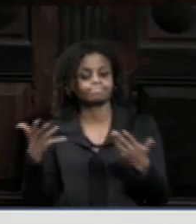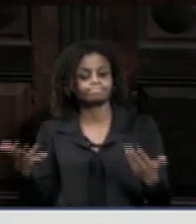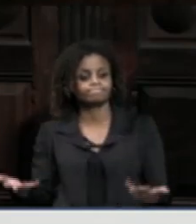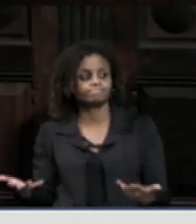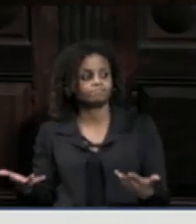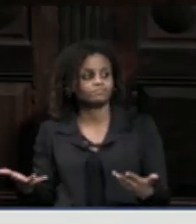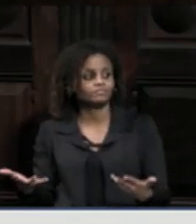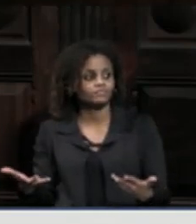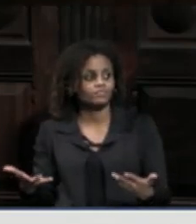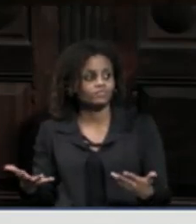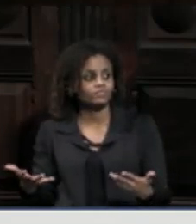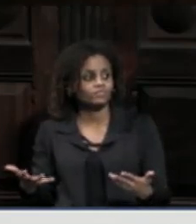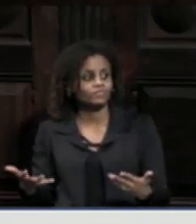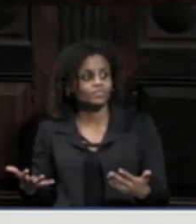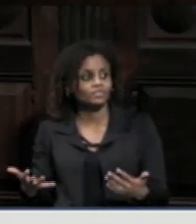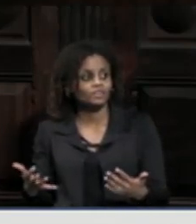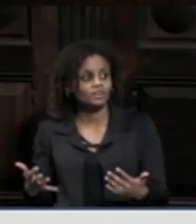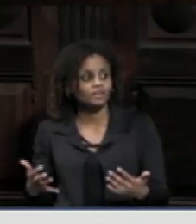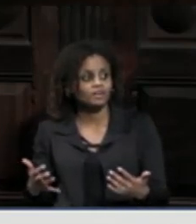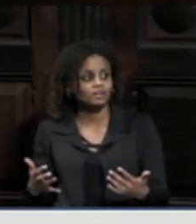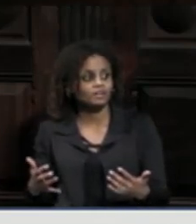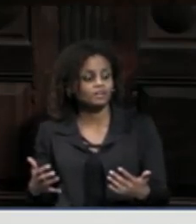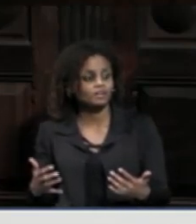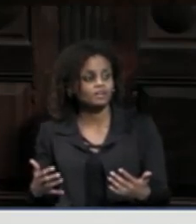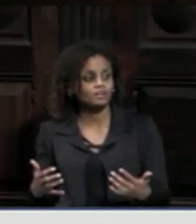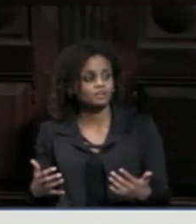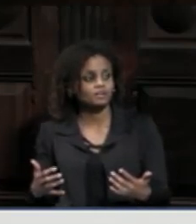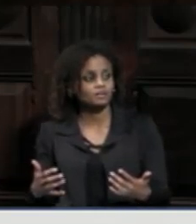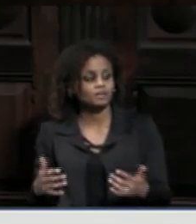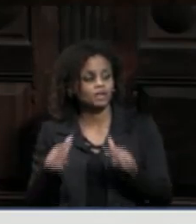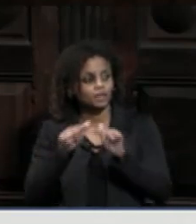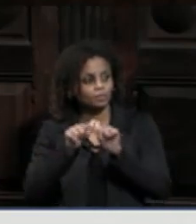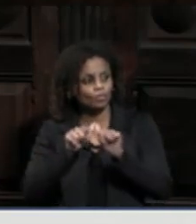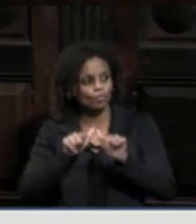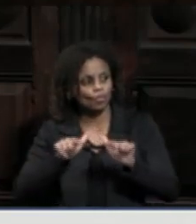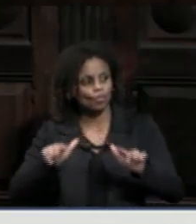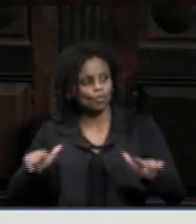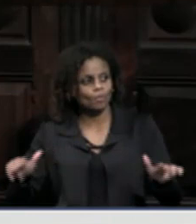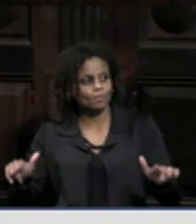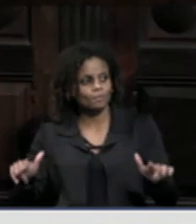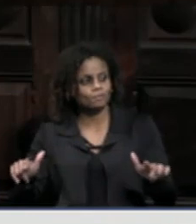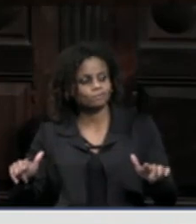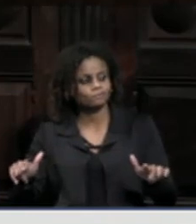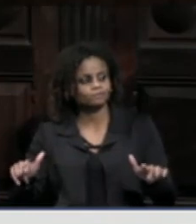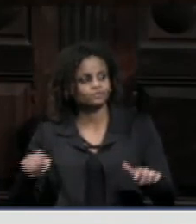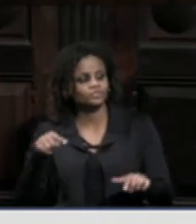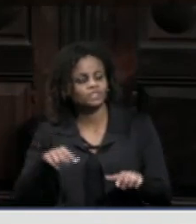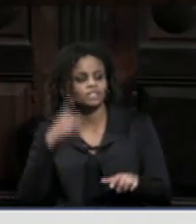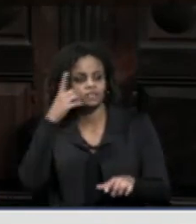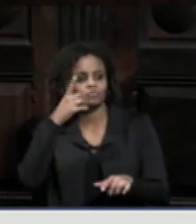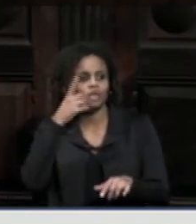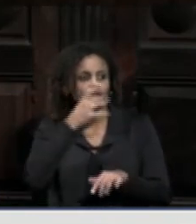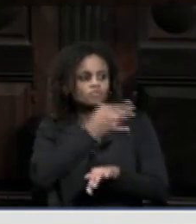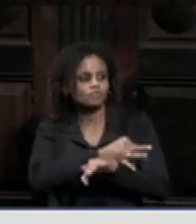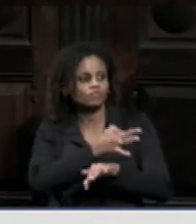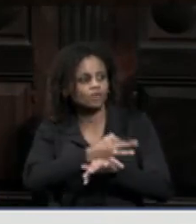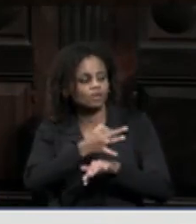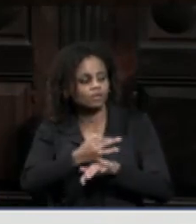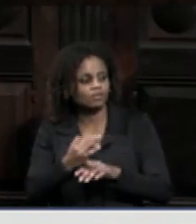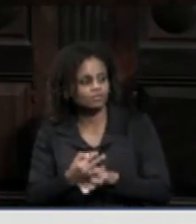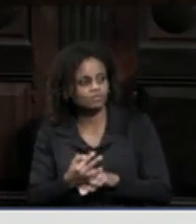aí há uma insuficiência de deputados e deputadas em